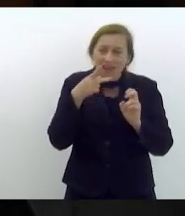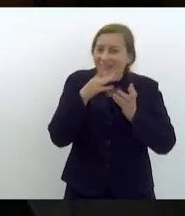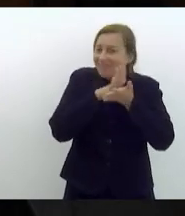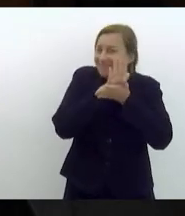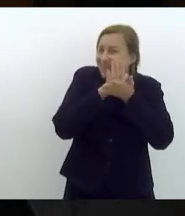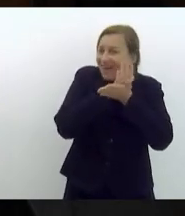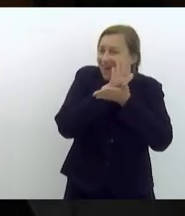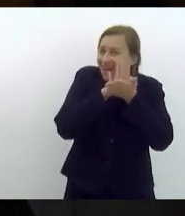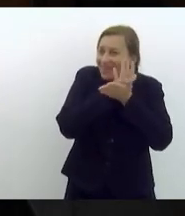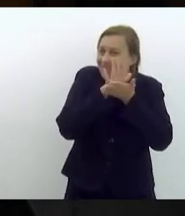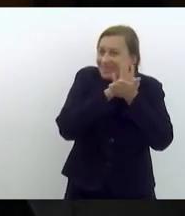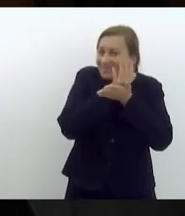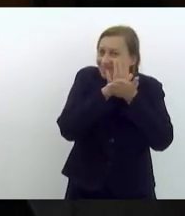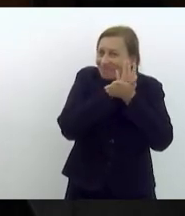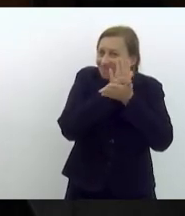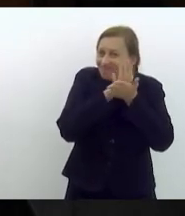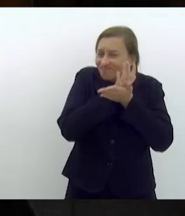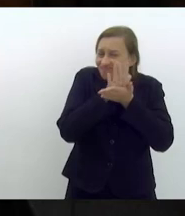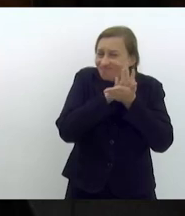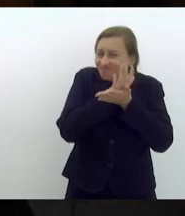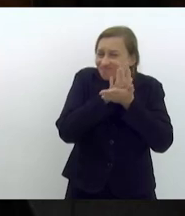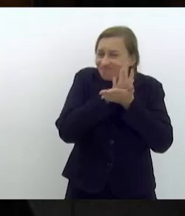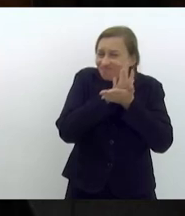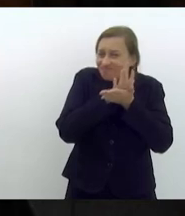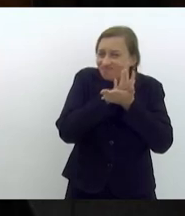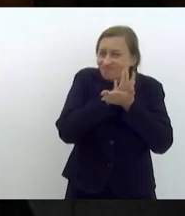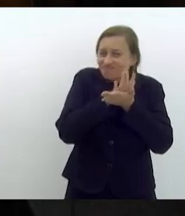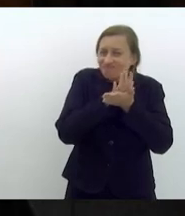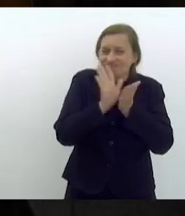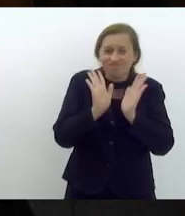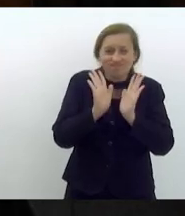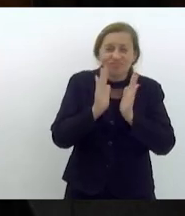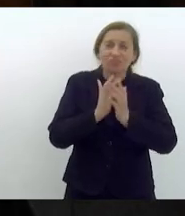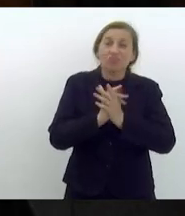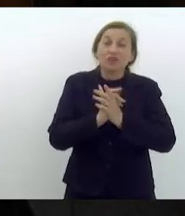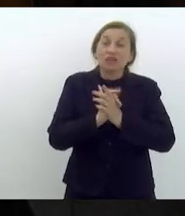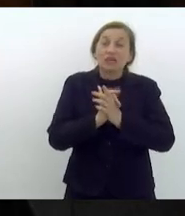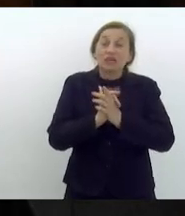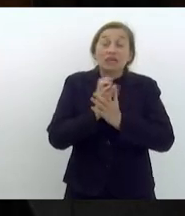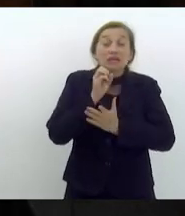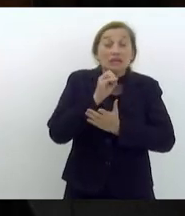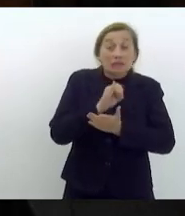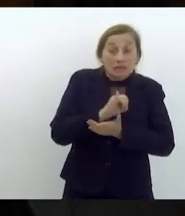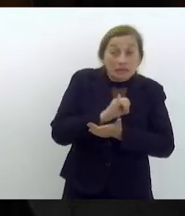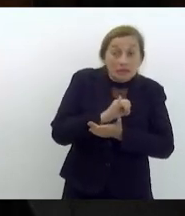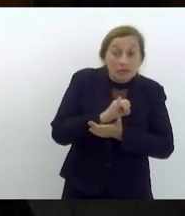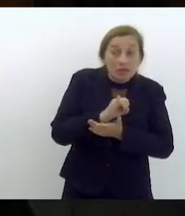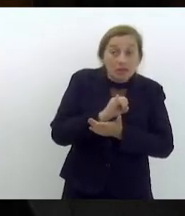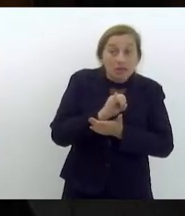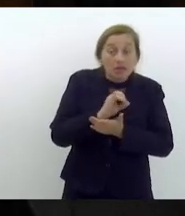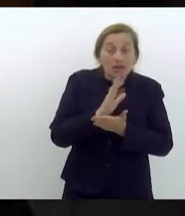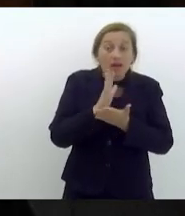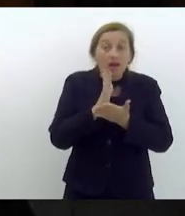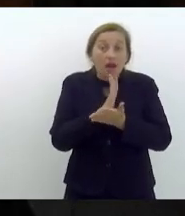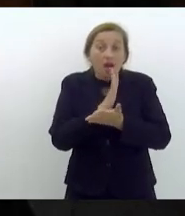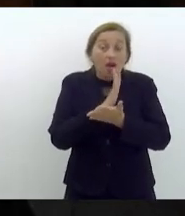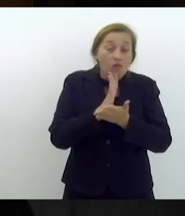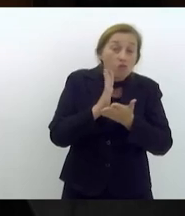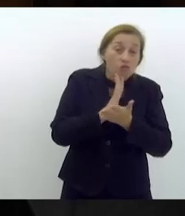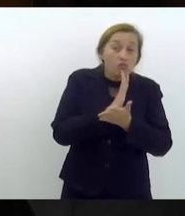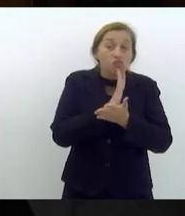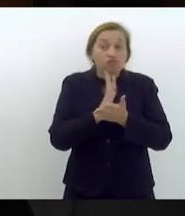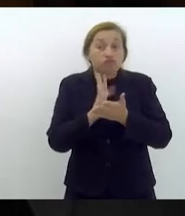esse tema sequer ventilado e se acordou alguns procedimentos